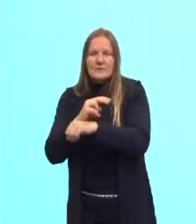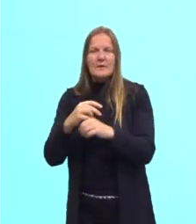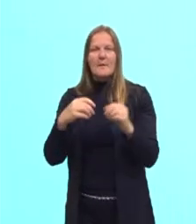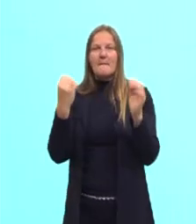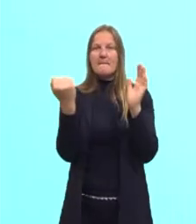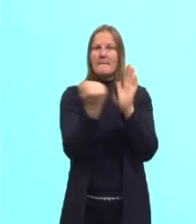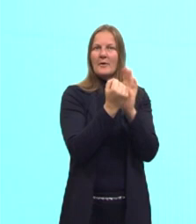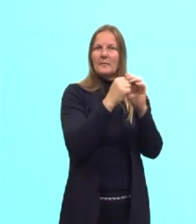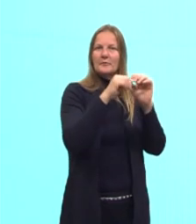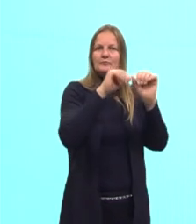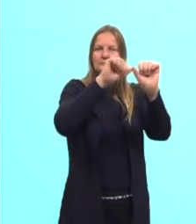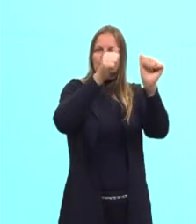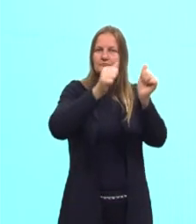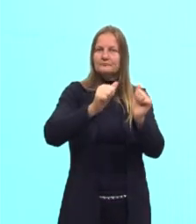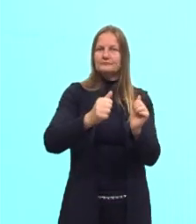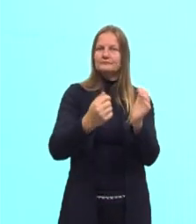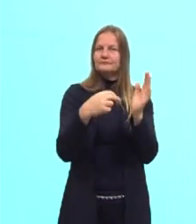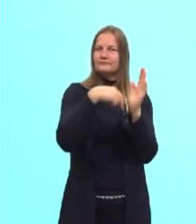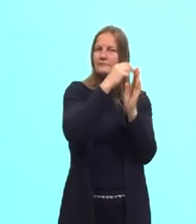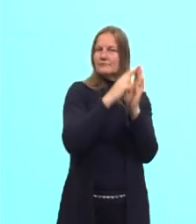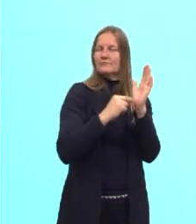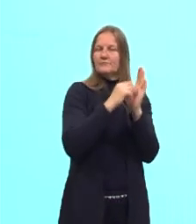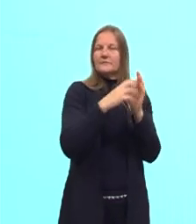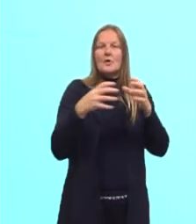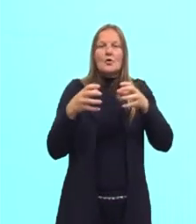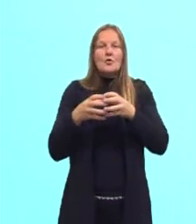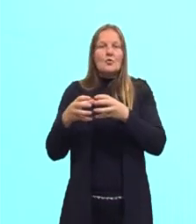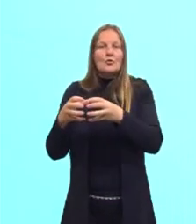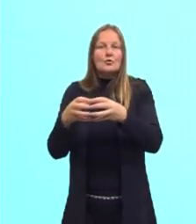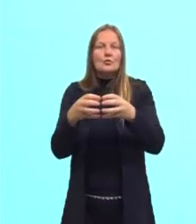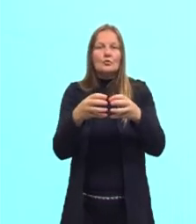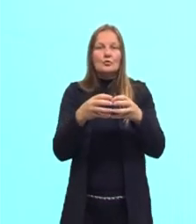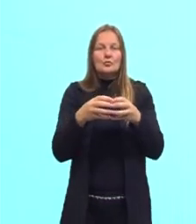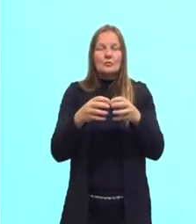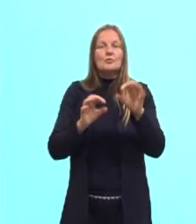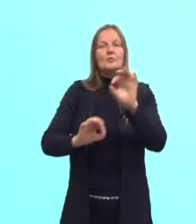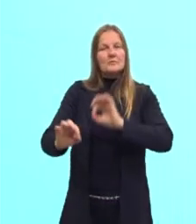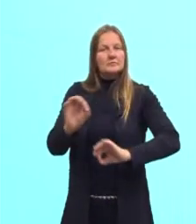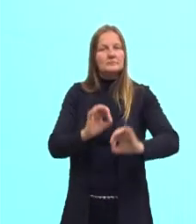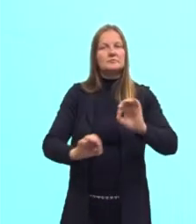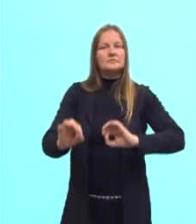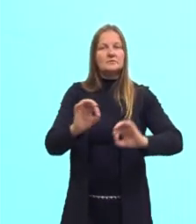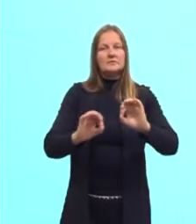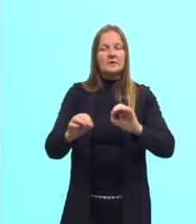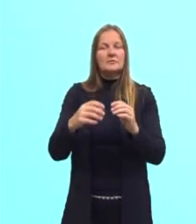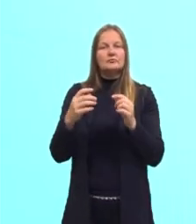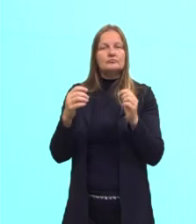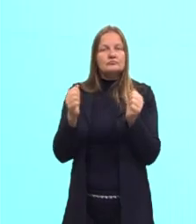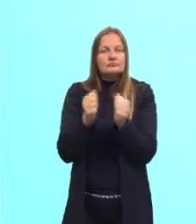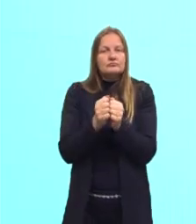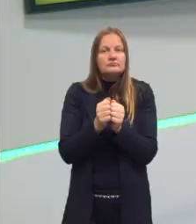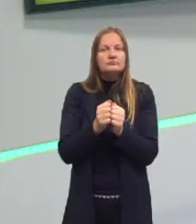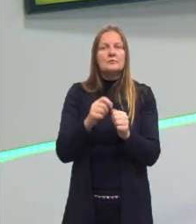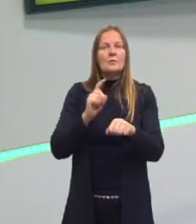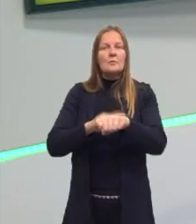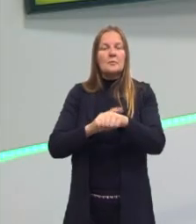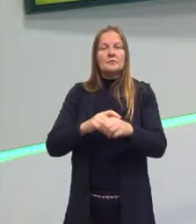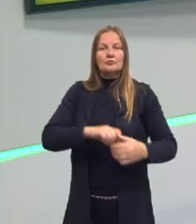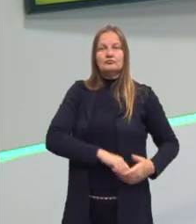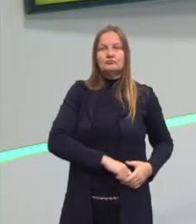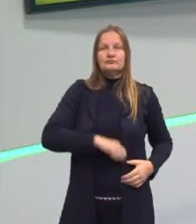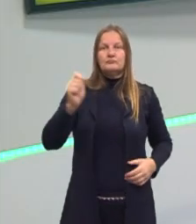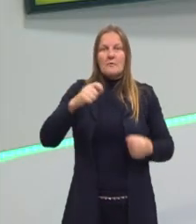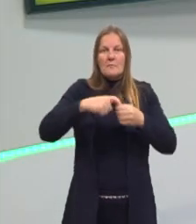retrato de pequenos grupos nexo organizaram durante a a independência